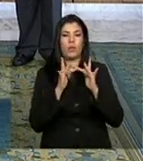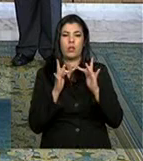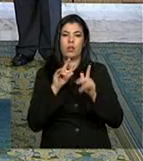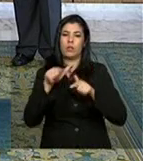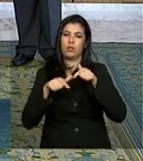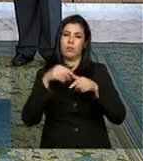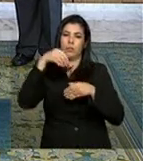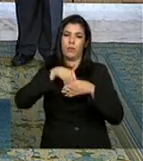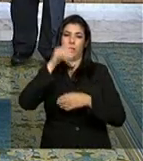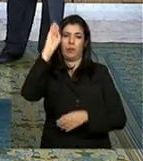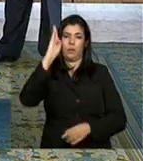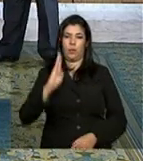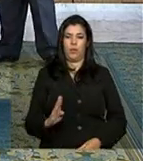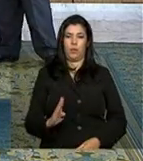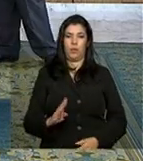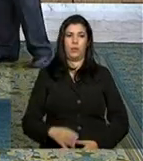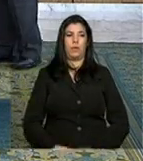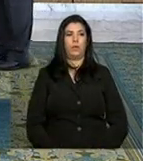aqui no Brasil.